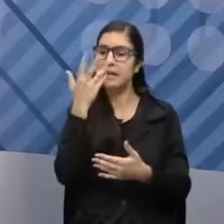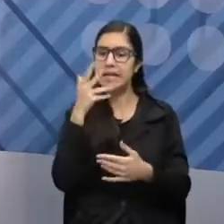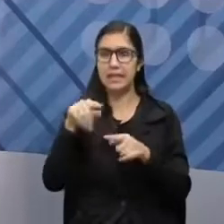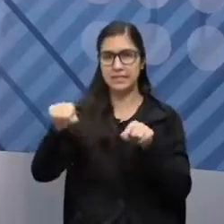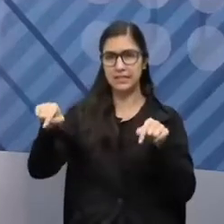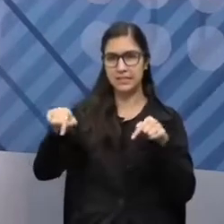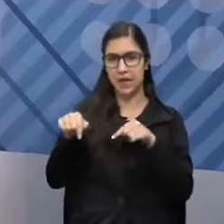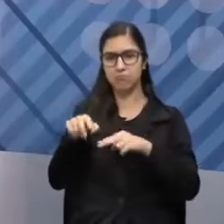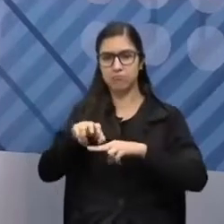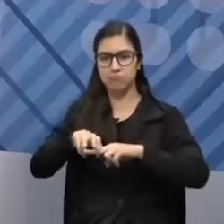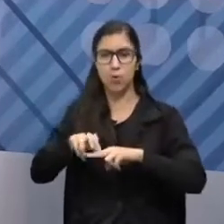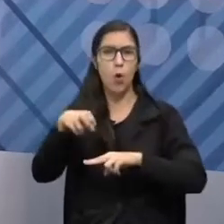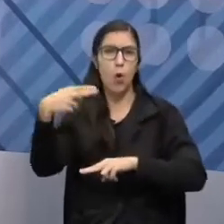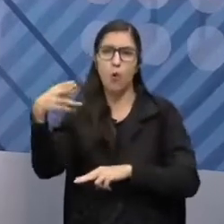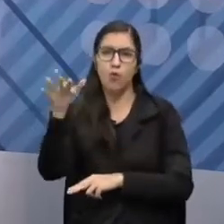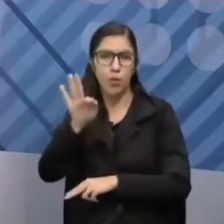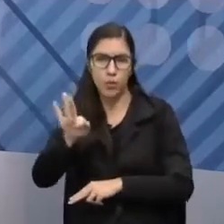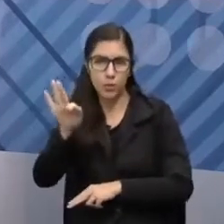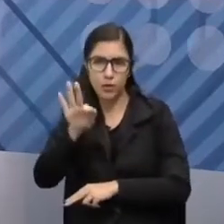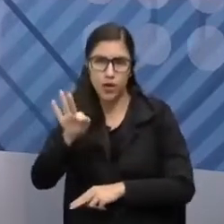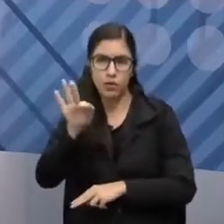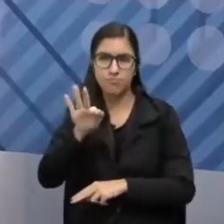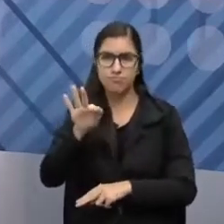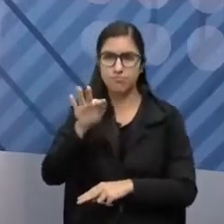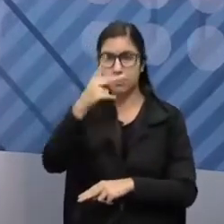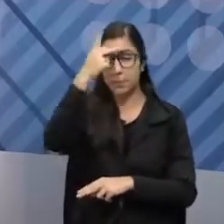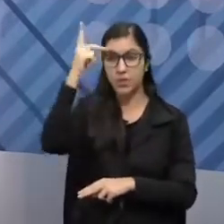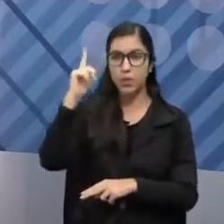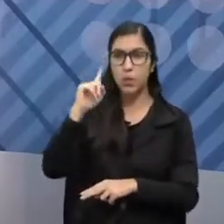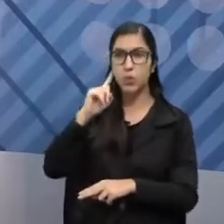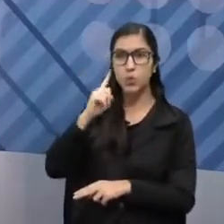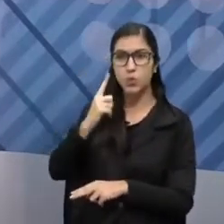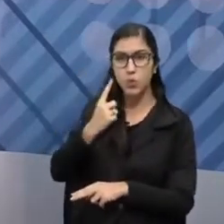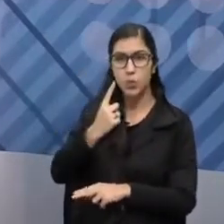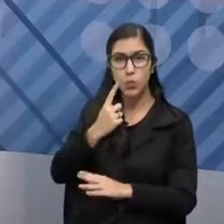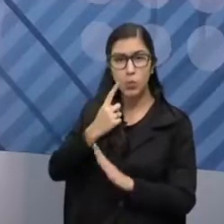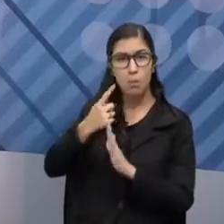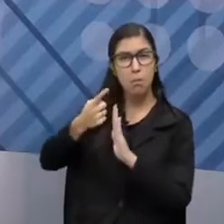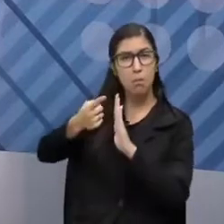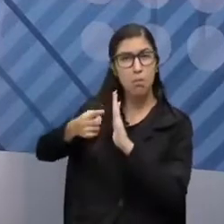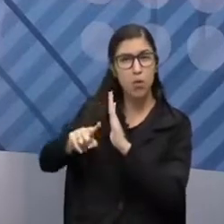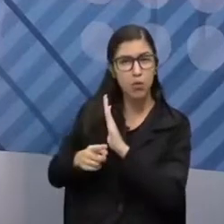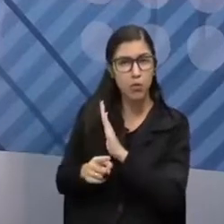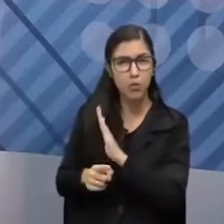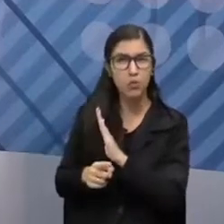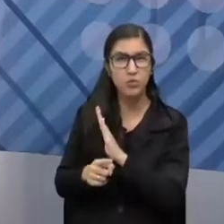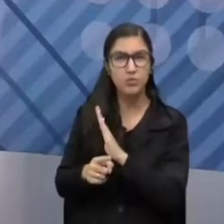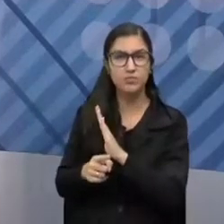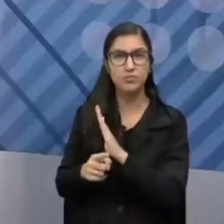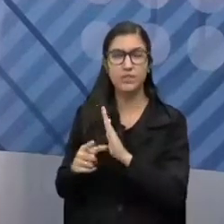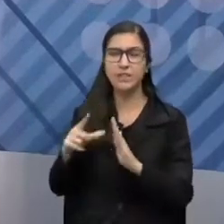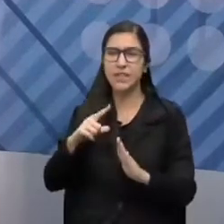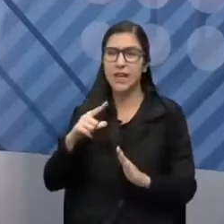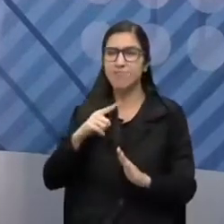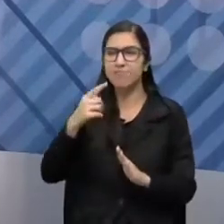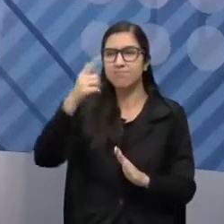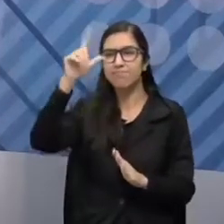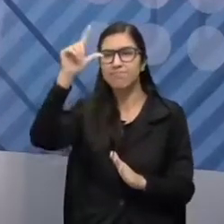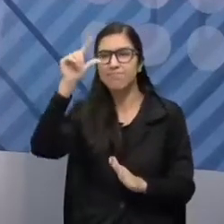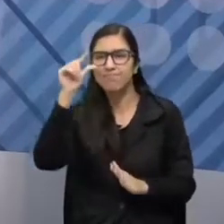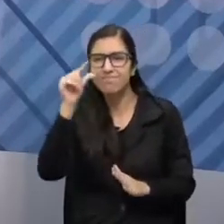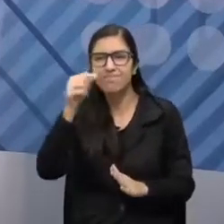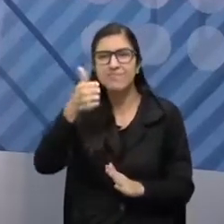aula ou na universidade, uma pessoa surda com surdez profunda e com uma visão menos